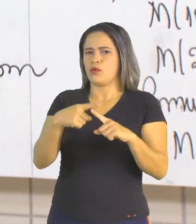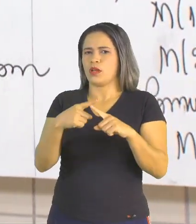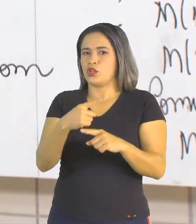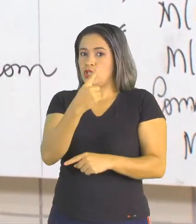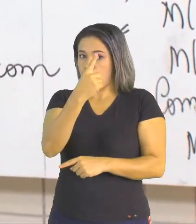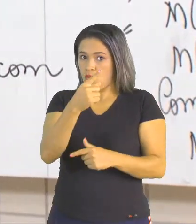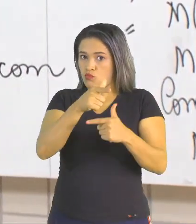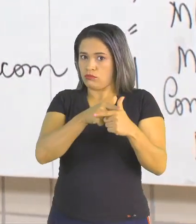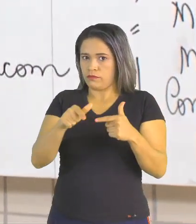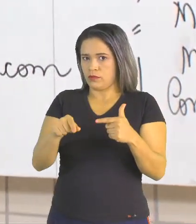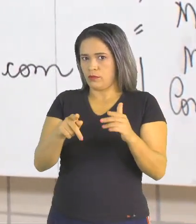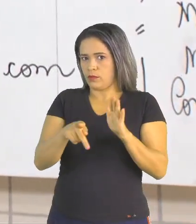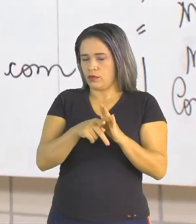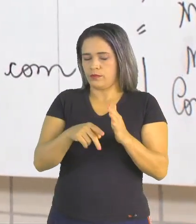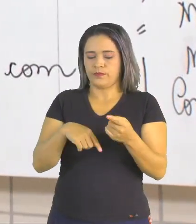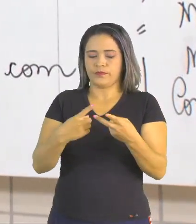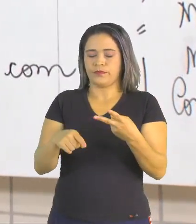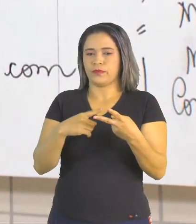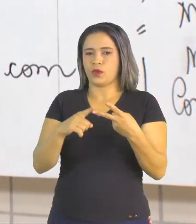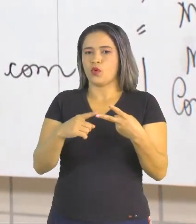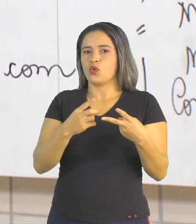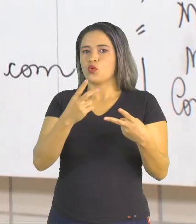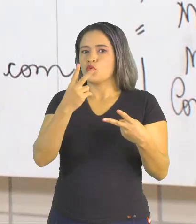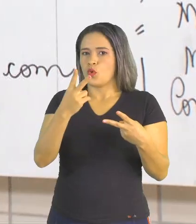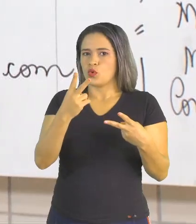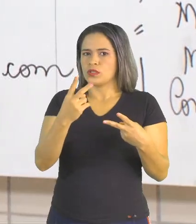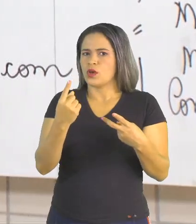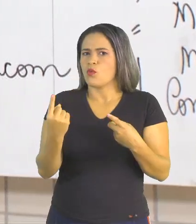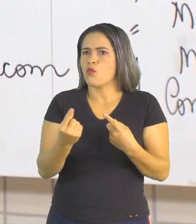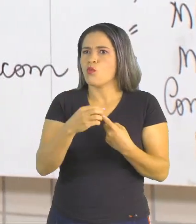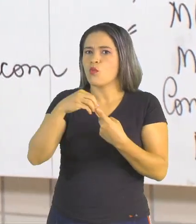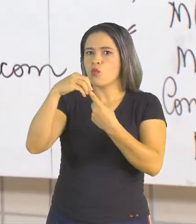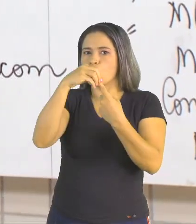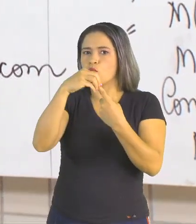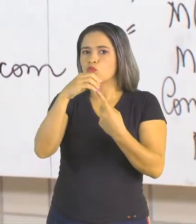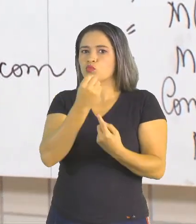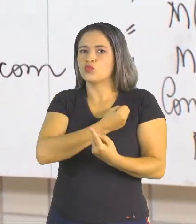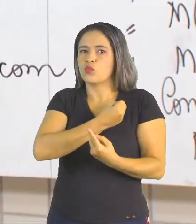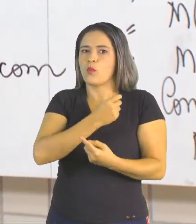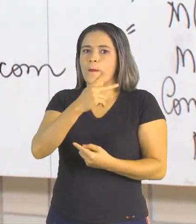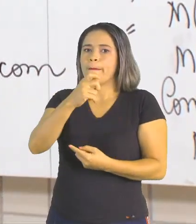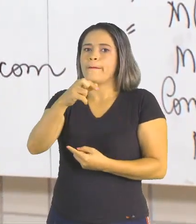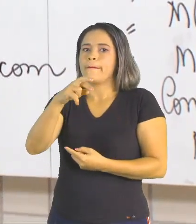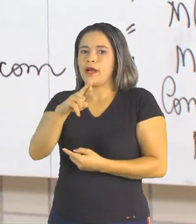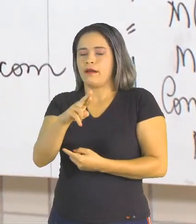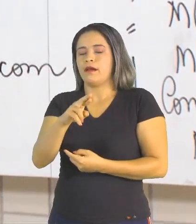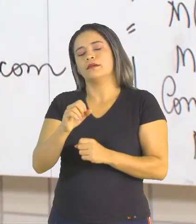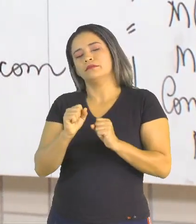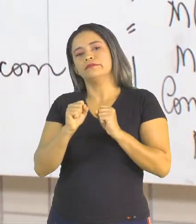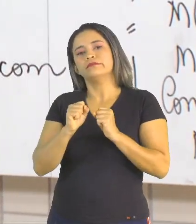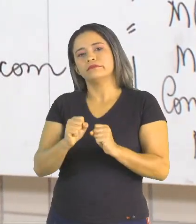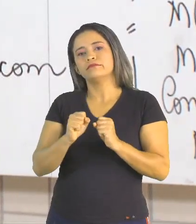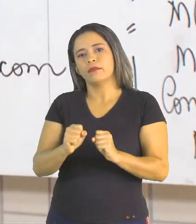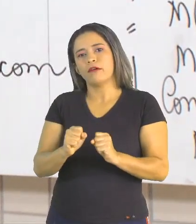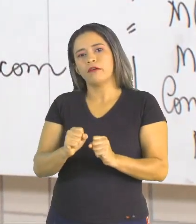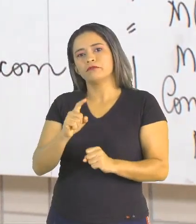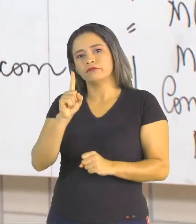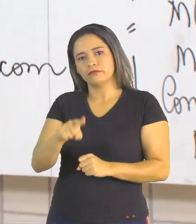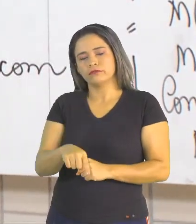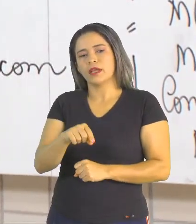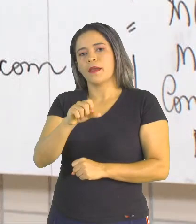O número 2 é o único número par que pode ser considerado